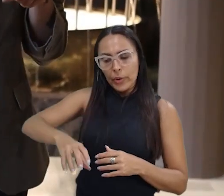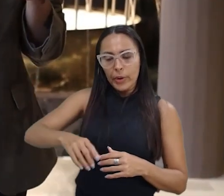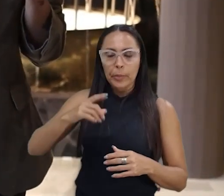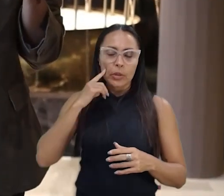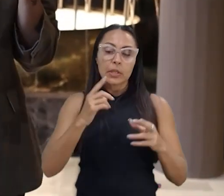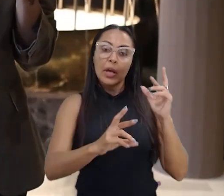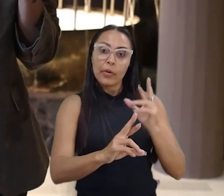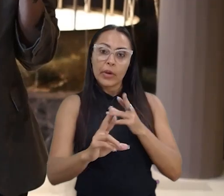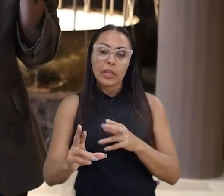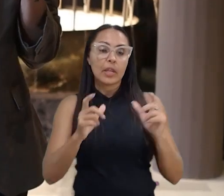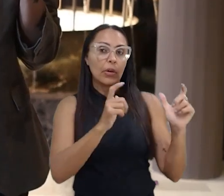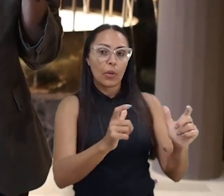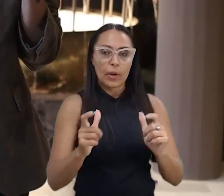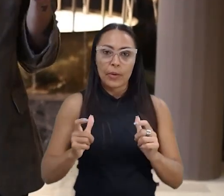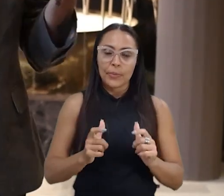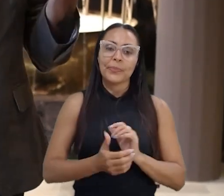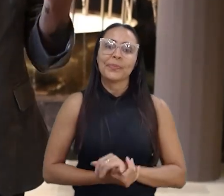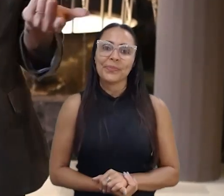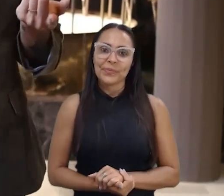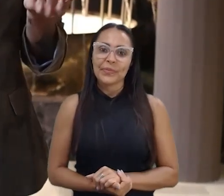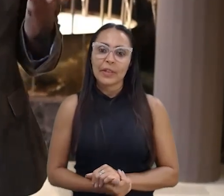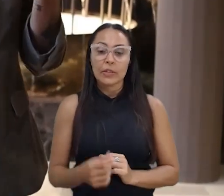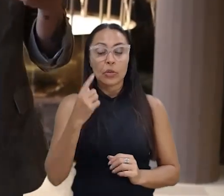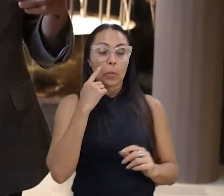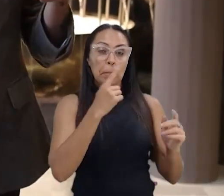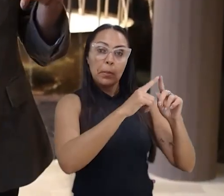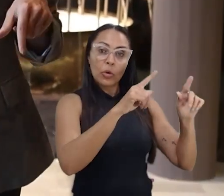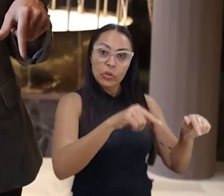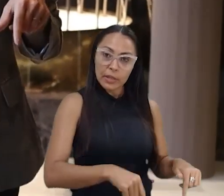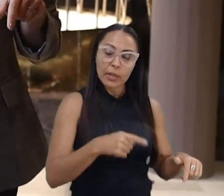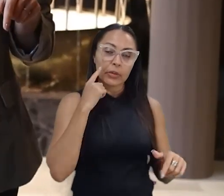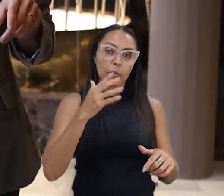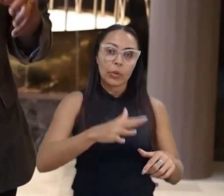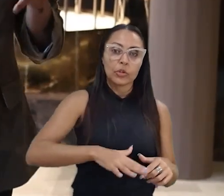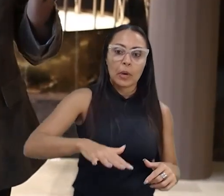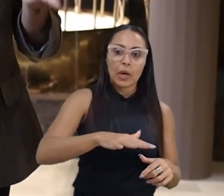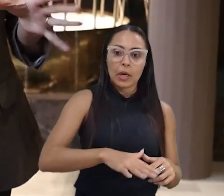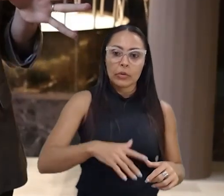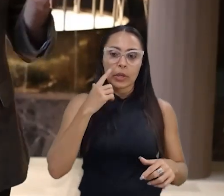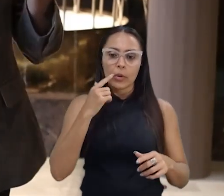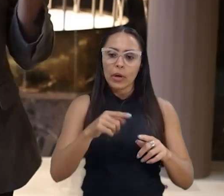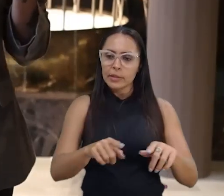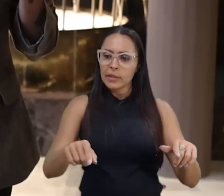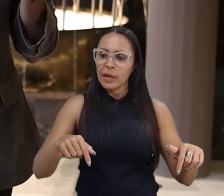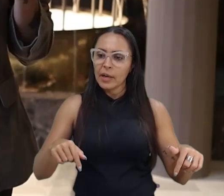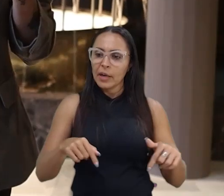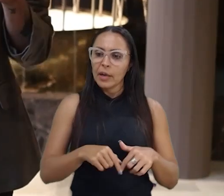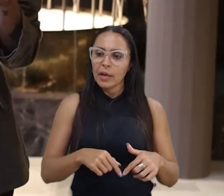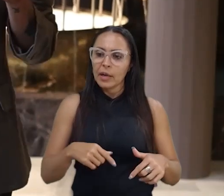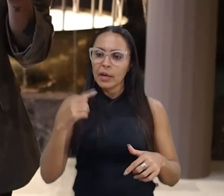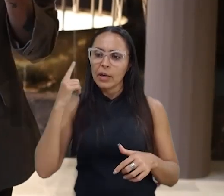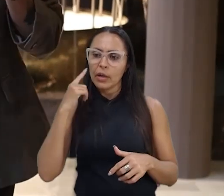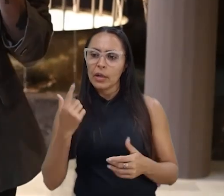local como a referência do indivíduo que vai usar o espaço. Se eu estou projetando um espaço de interior, que é uma sala, ou de repente